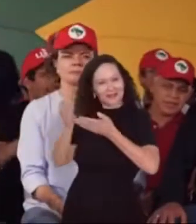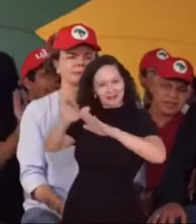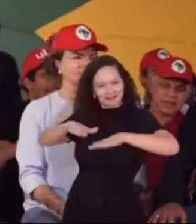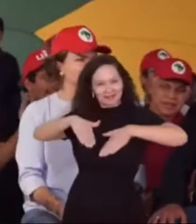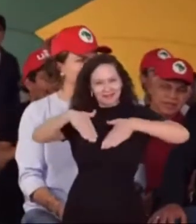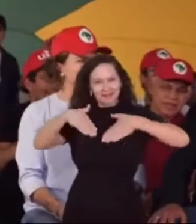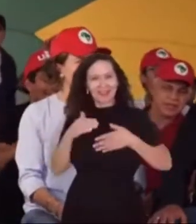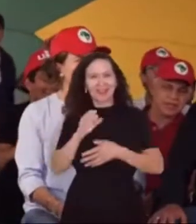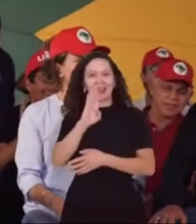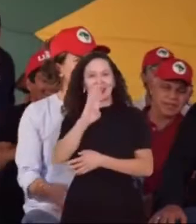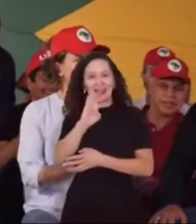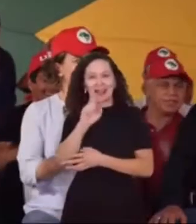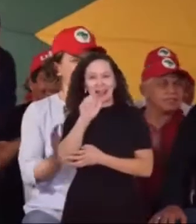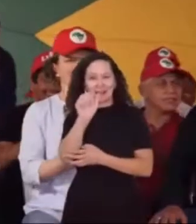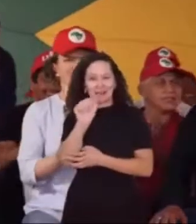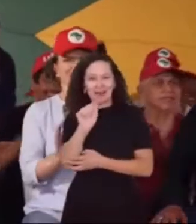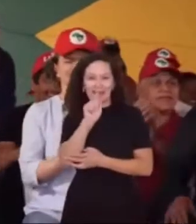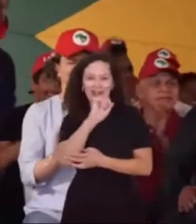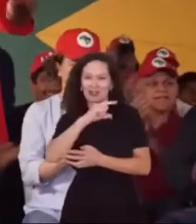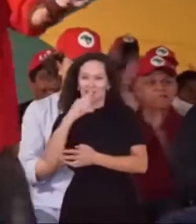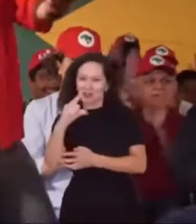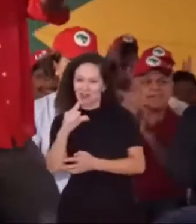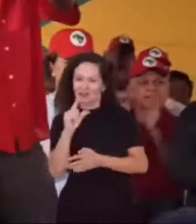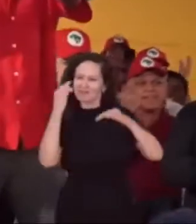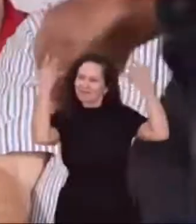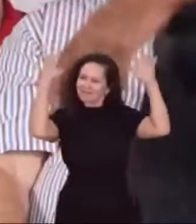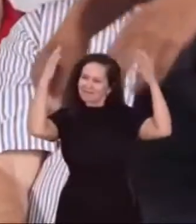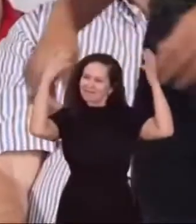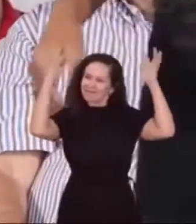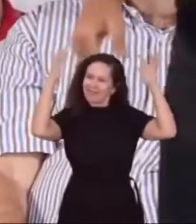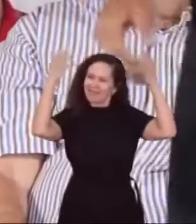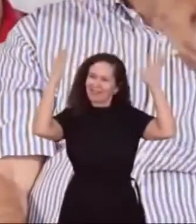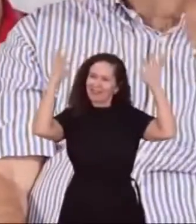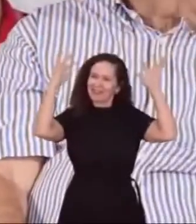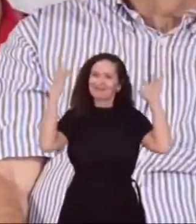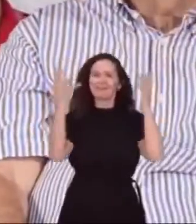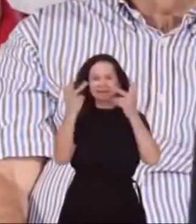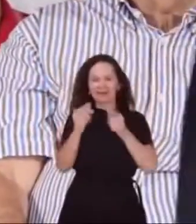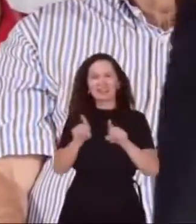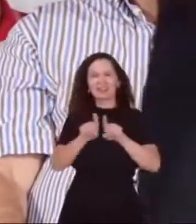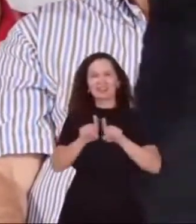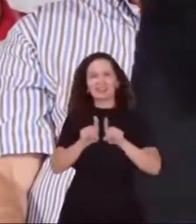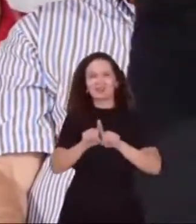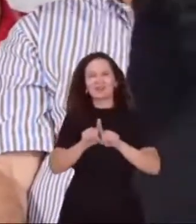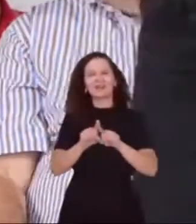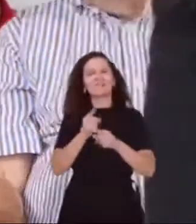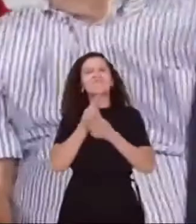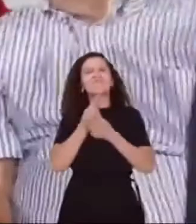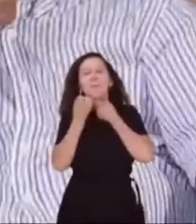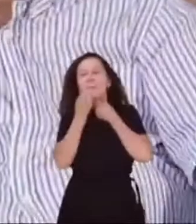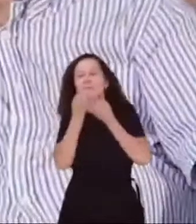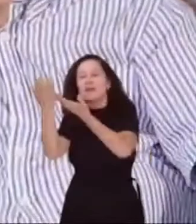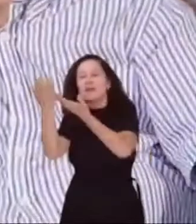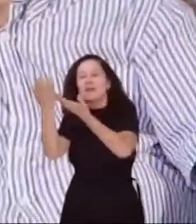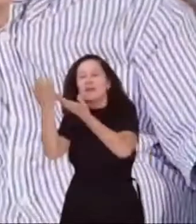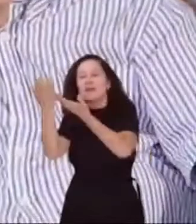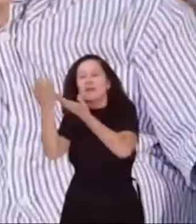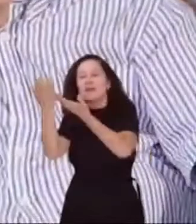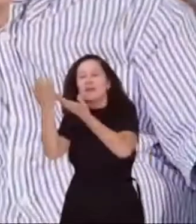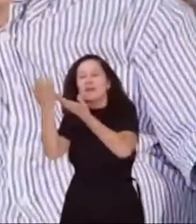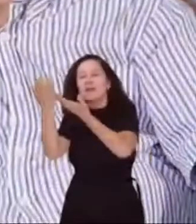pudéssemos acolher uma salva de palmas dela e ela vai nos deixar aqui umas boas-vindas. Obrigada.